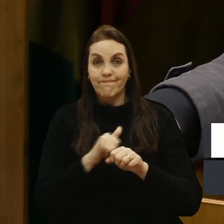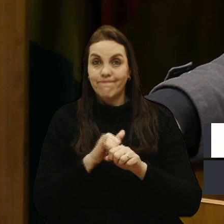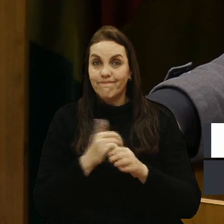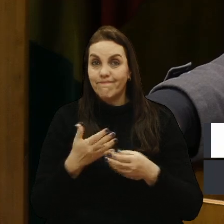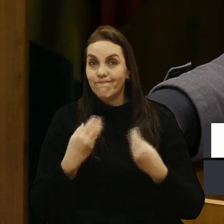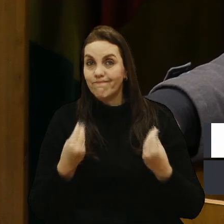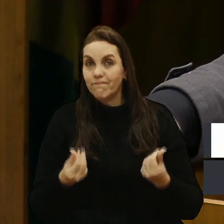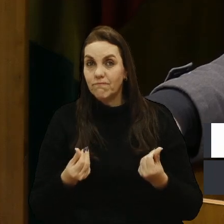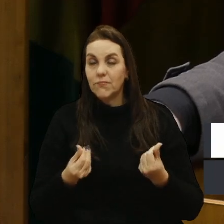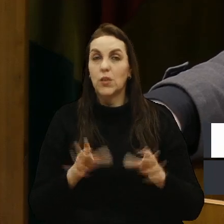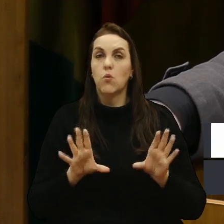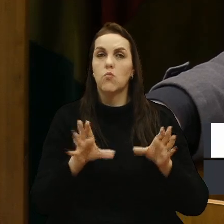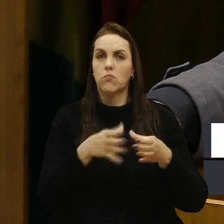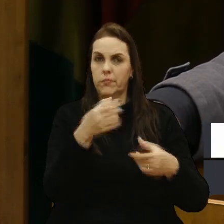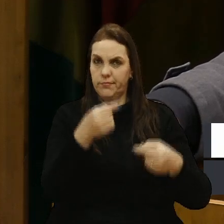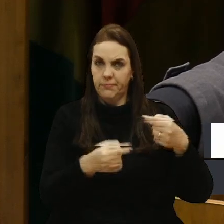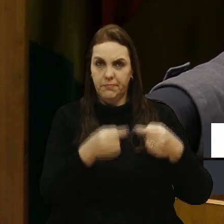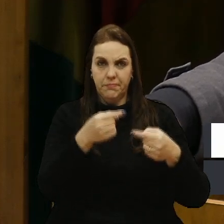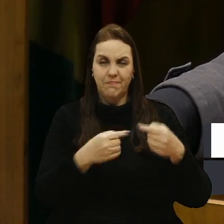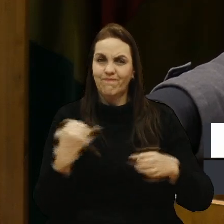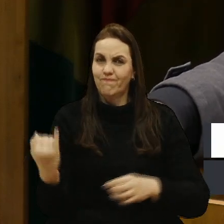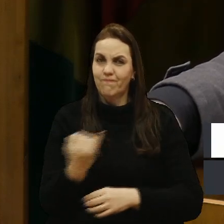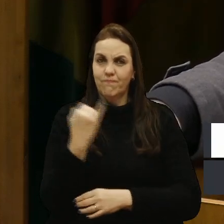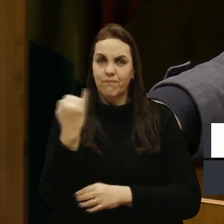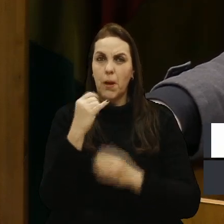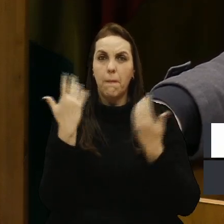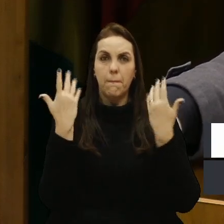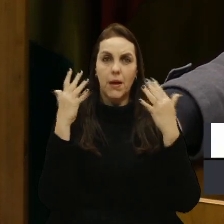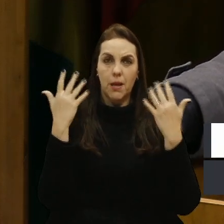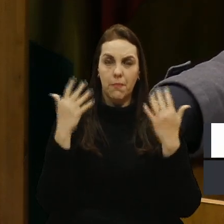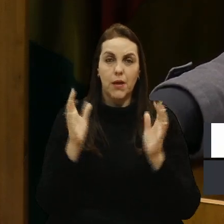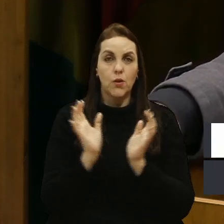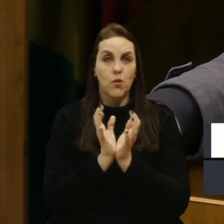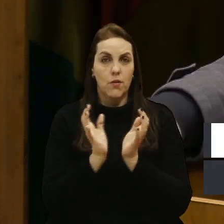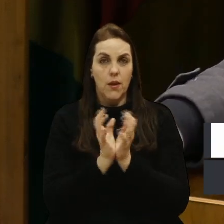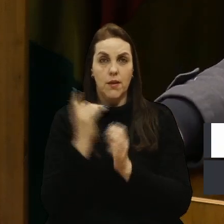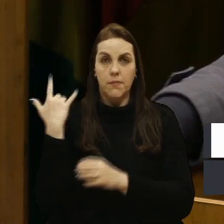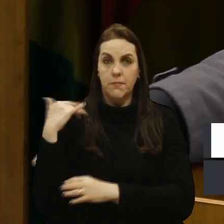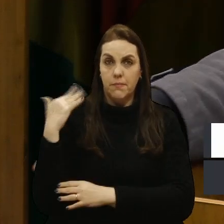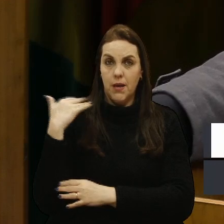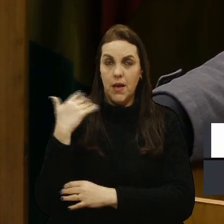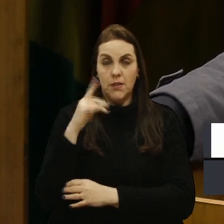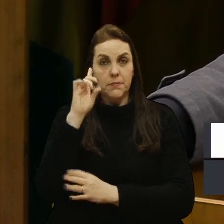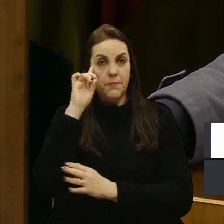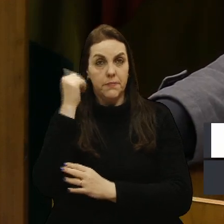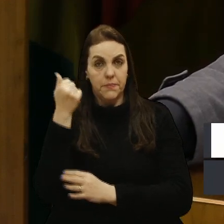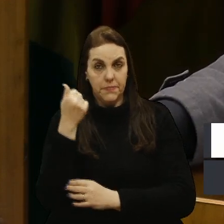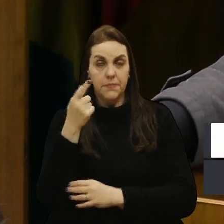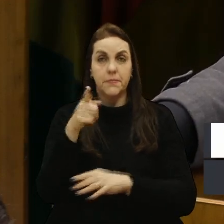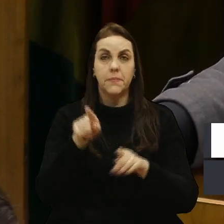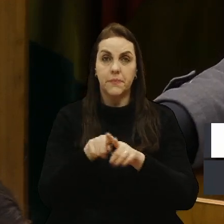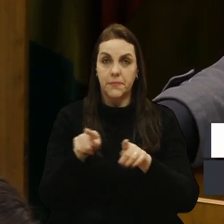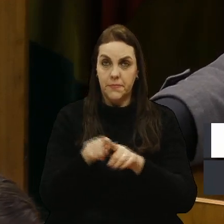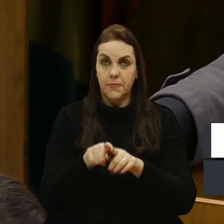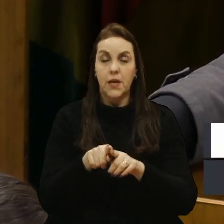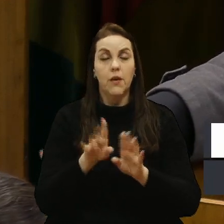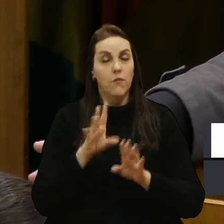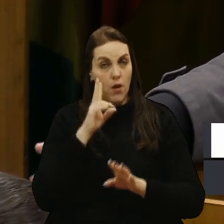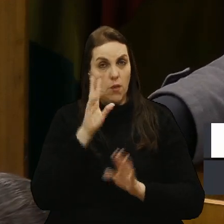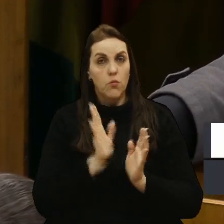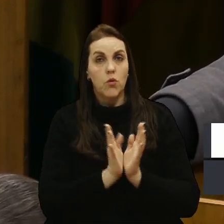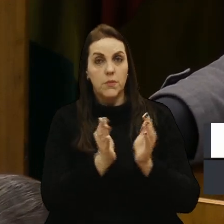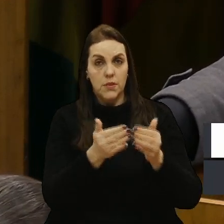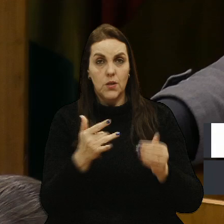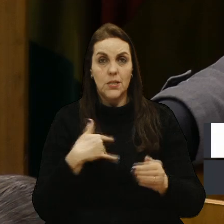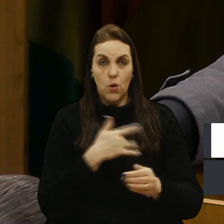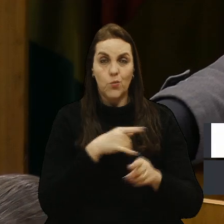frente parlamentar é essencial. Parabenizo a colega Andressa Marques pela iniciativa. A Comissão de Saúde possivelmente vai acompanhar junto isso de perto, assim como todos